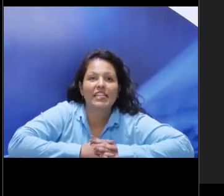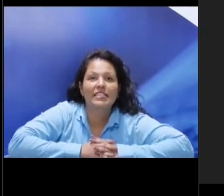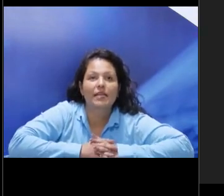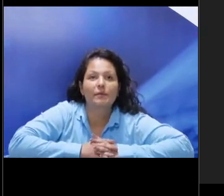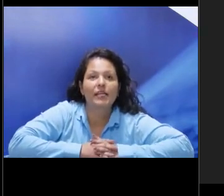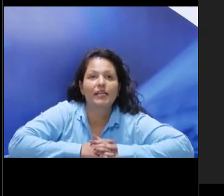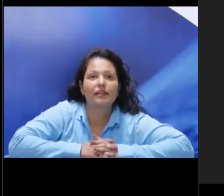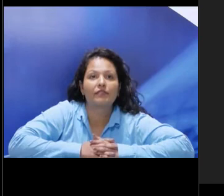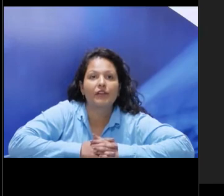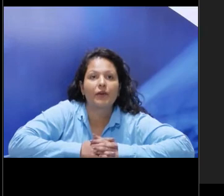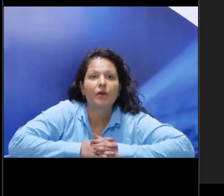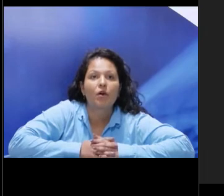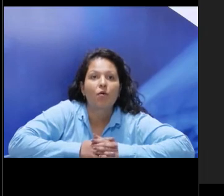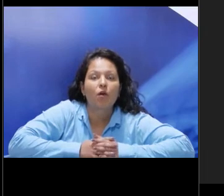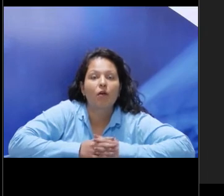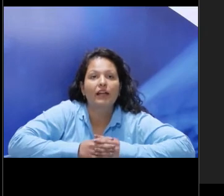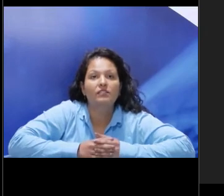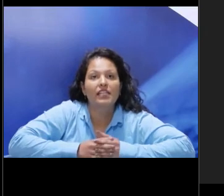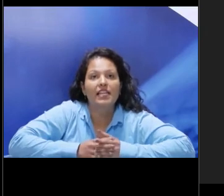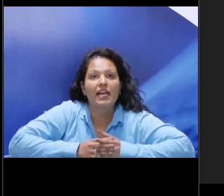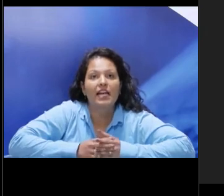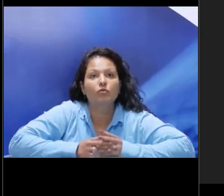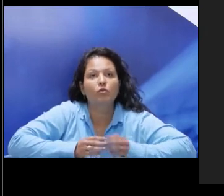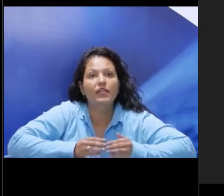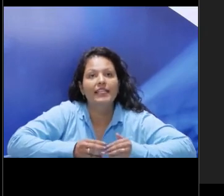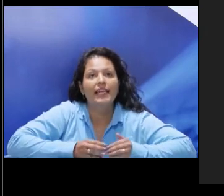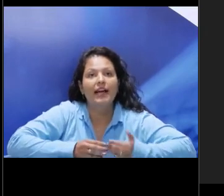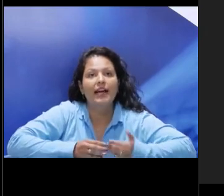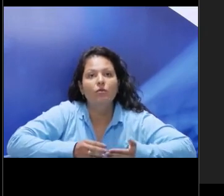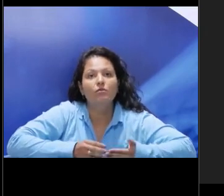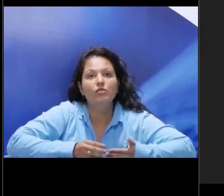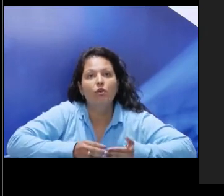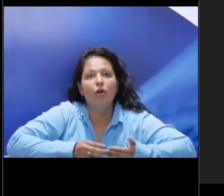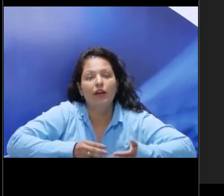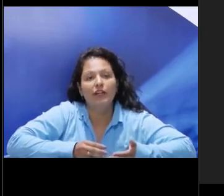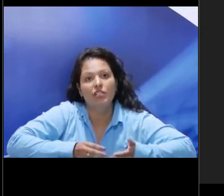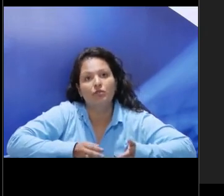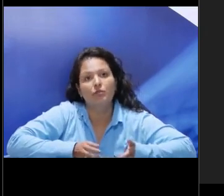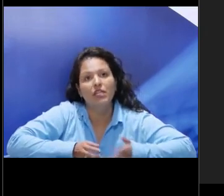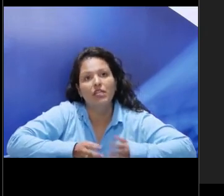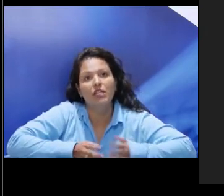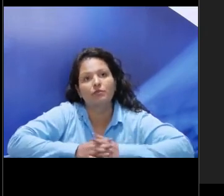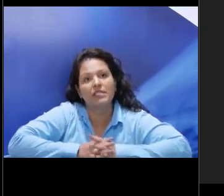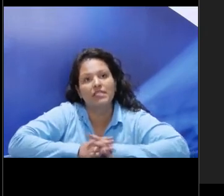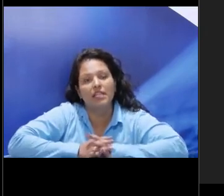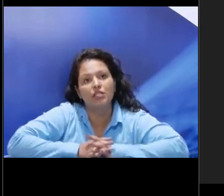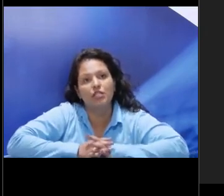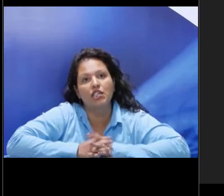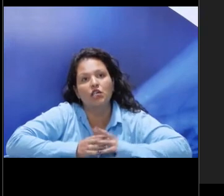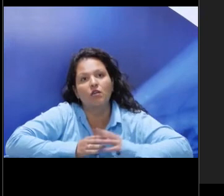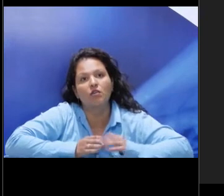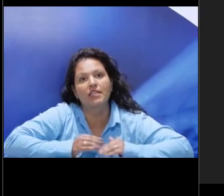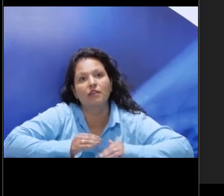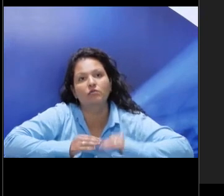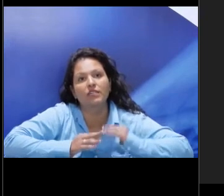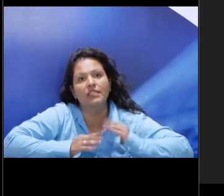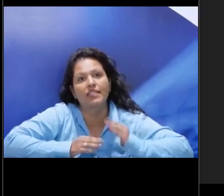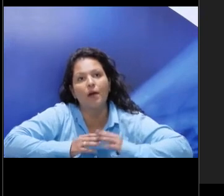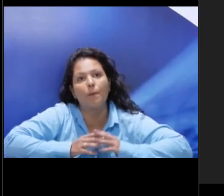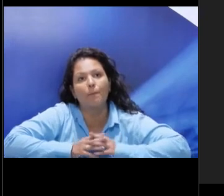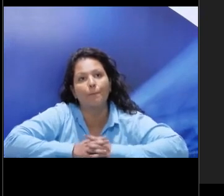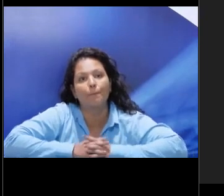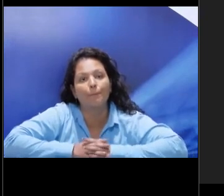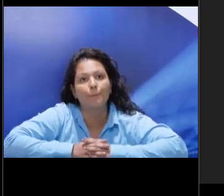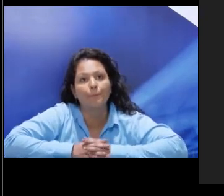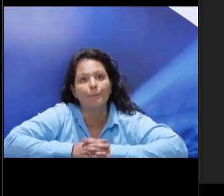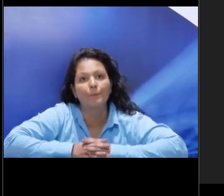Jorge, ele quer saber, Rafael, qual que seria a altura ideal de corte do milho, para silagem de milho? Qual seria a altura